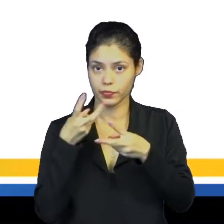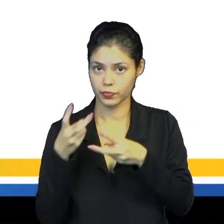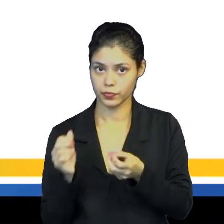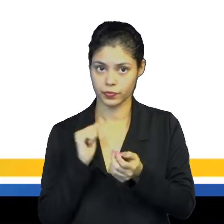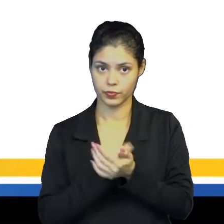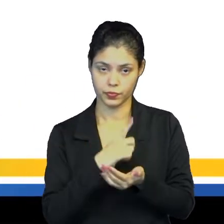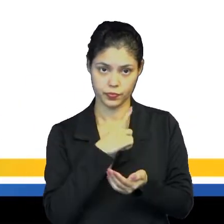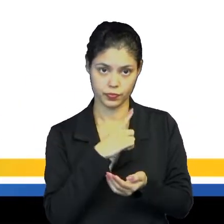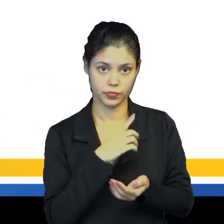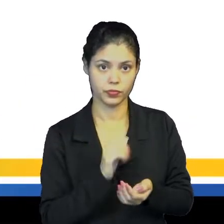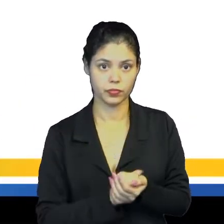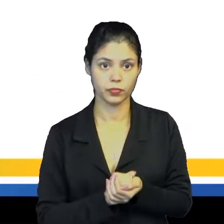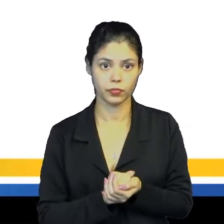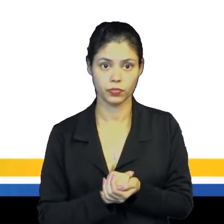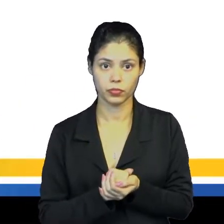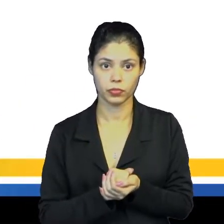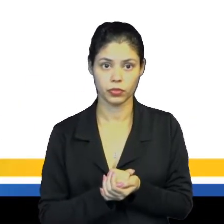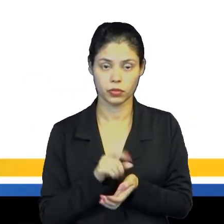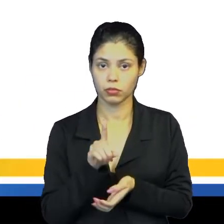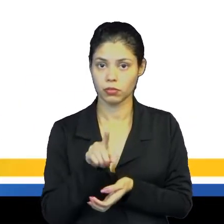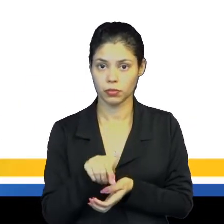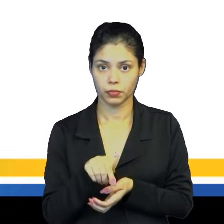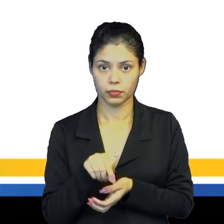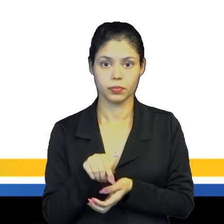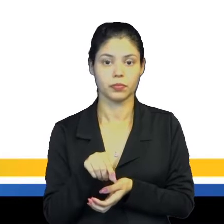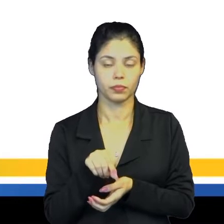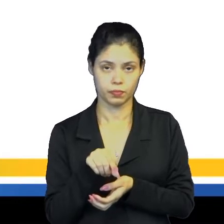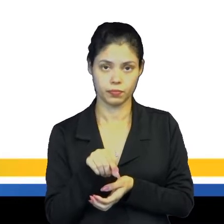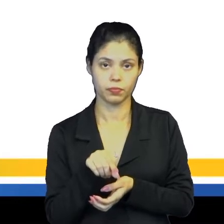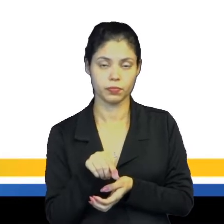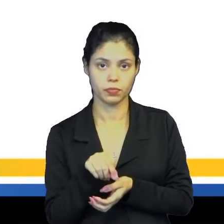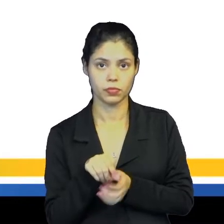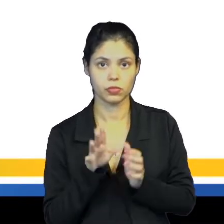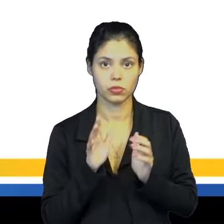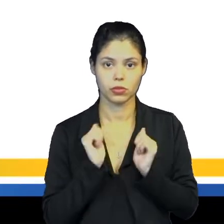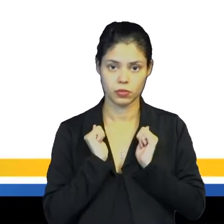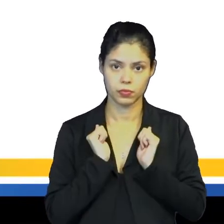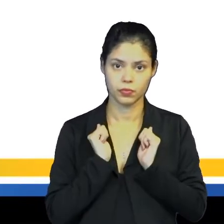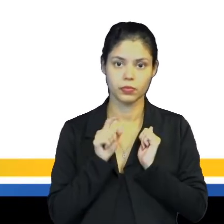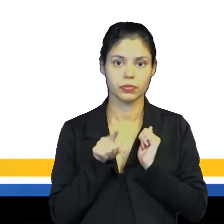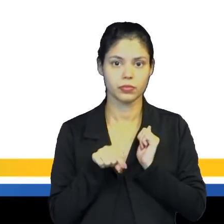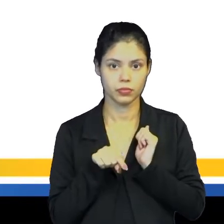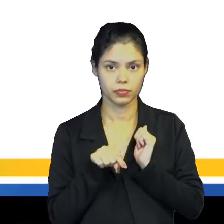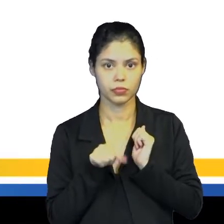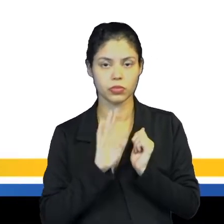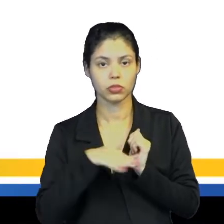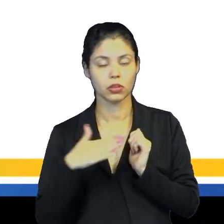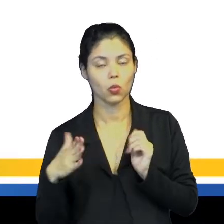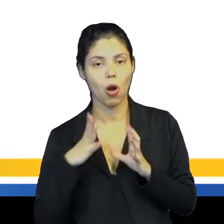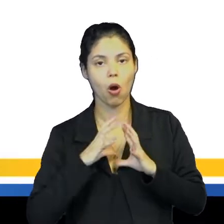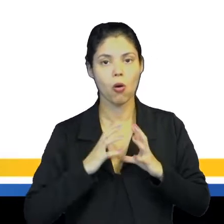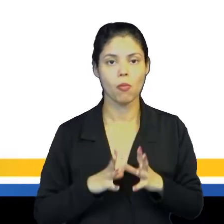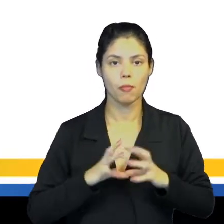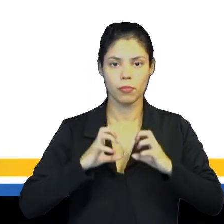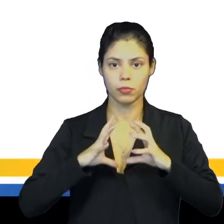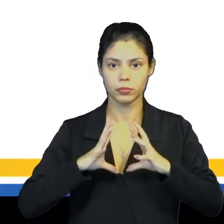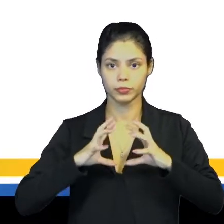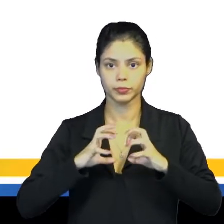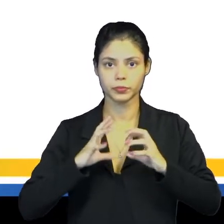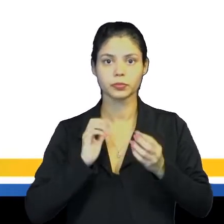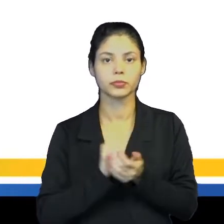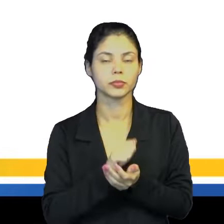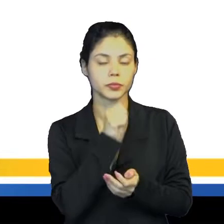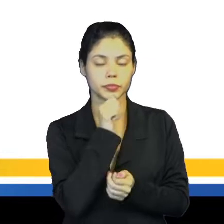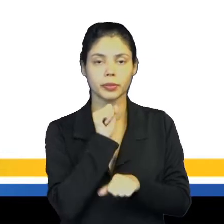que existe aí o pênis flácido, que é quando ele está no seu estado de repouso. Então, os músculos aí, nesse caso, eles